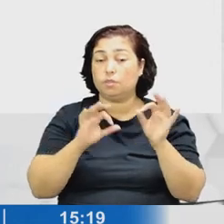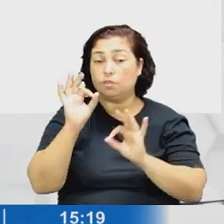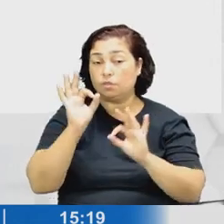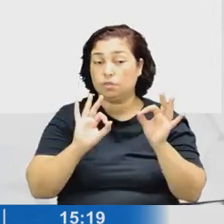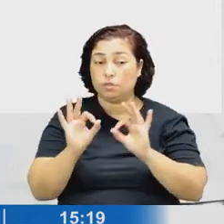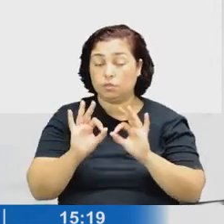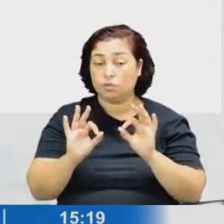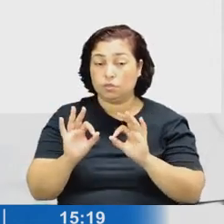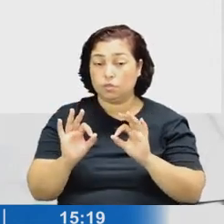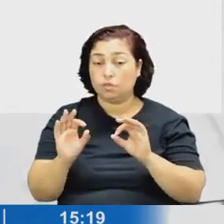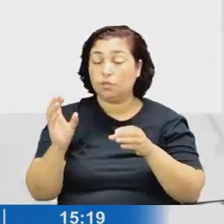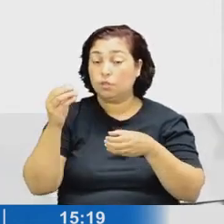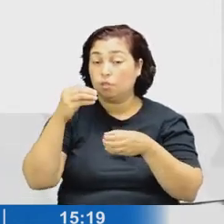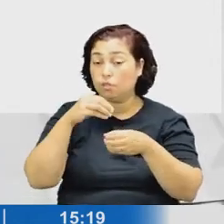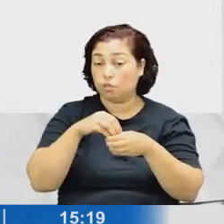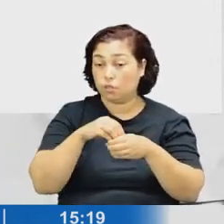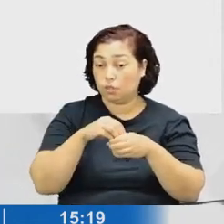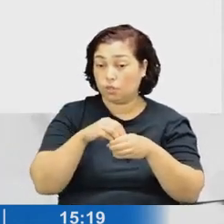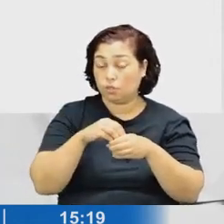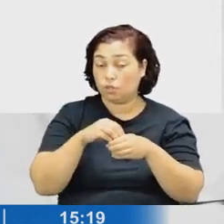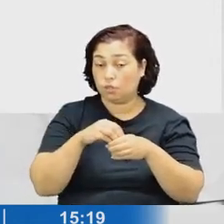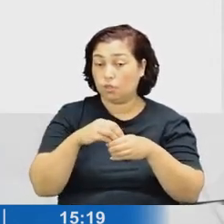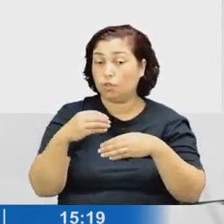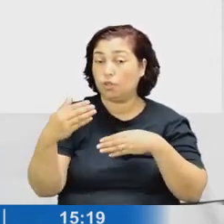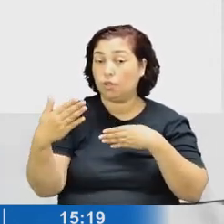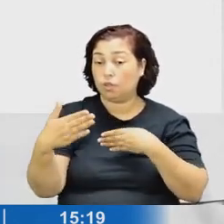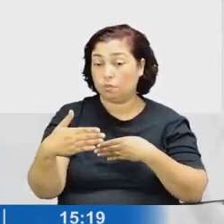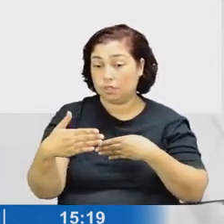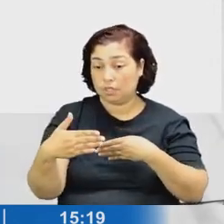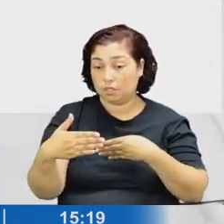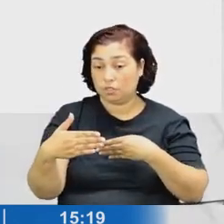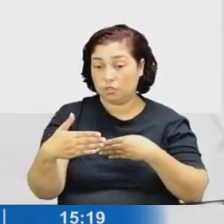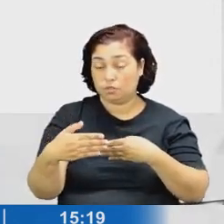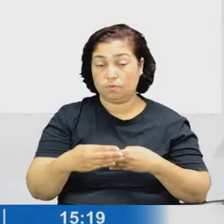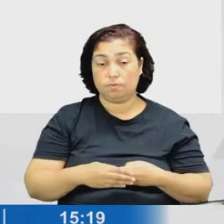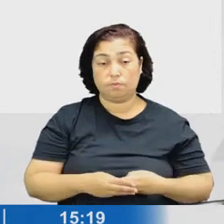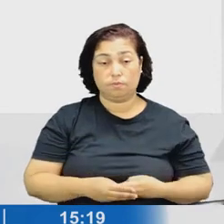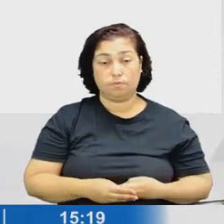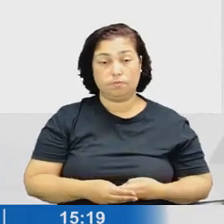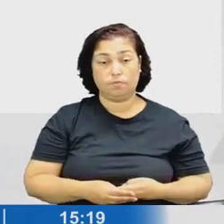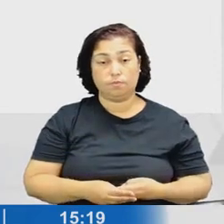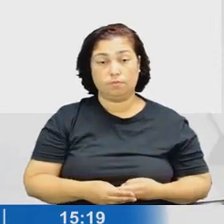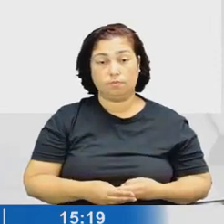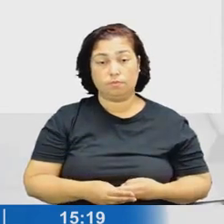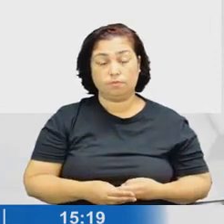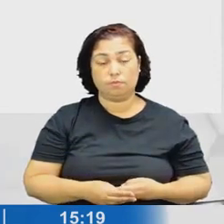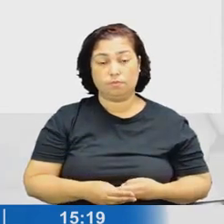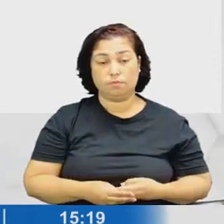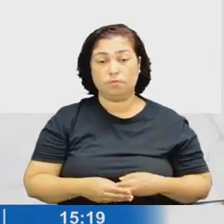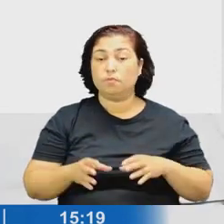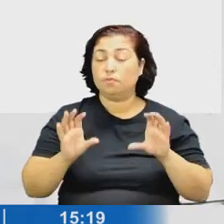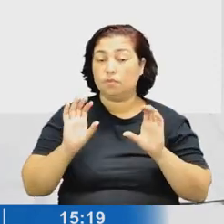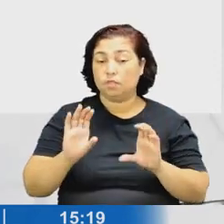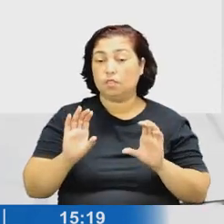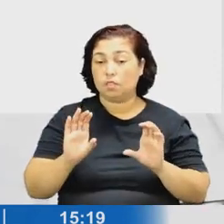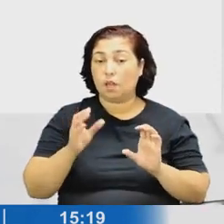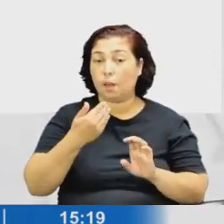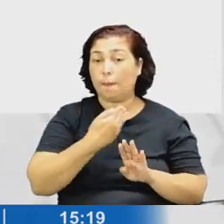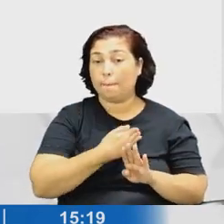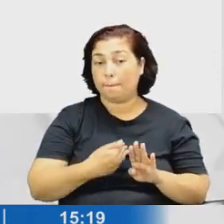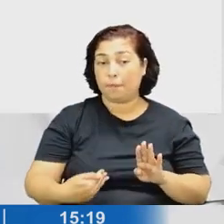de um gabinete Independente de qual cargo tá então assim público